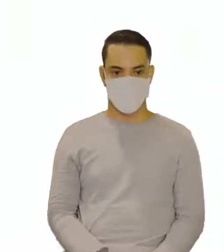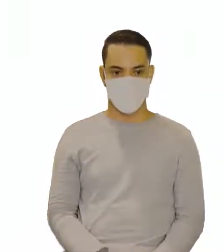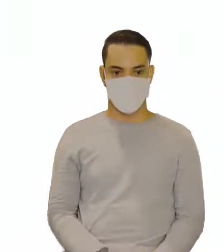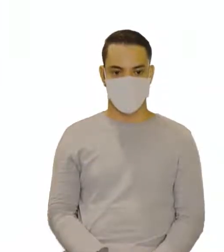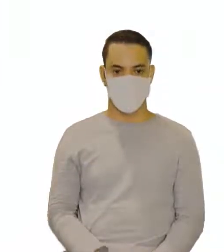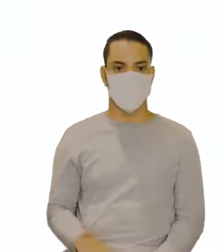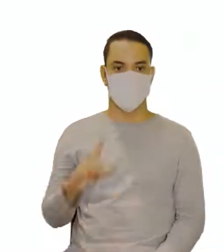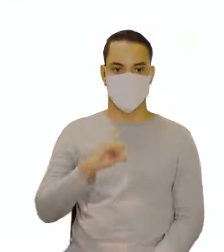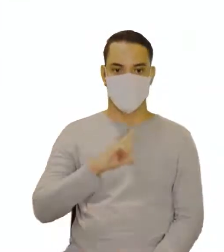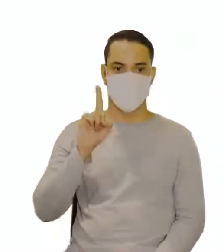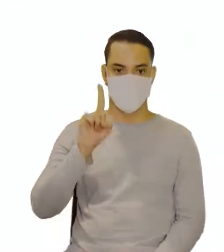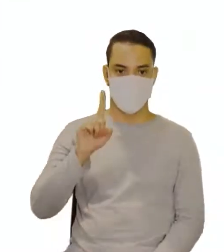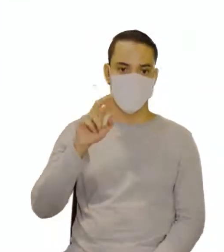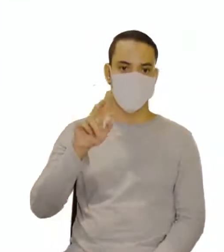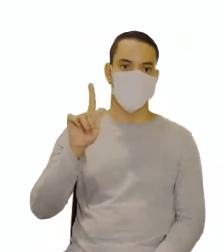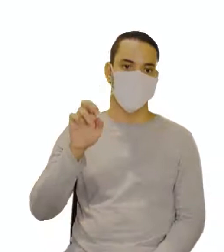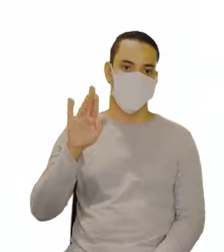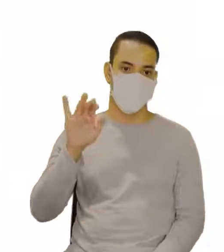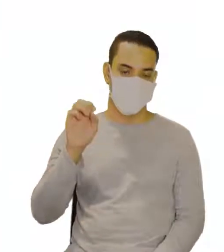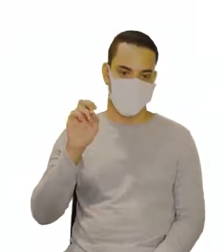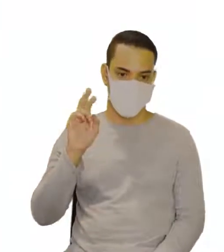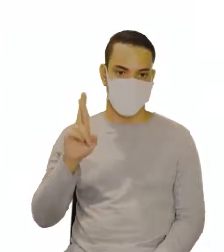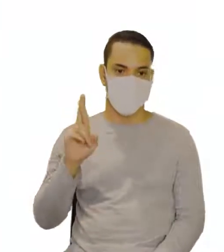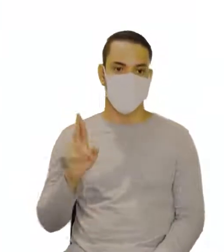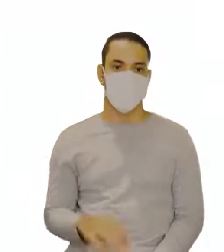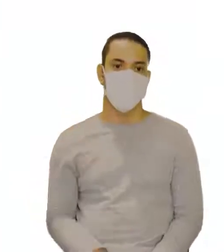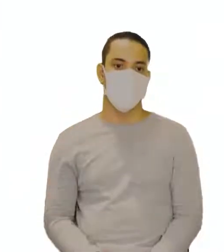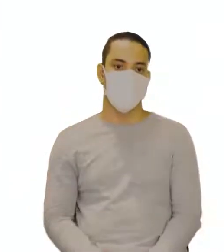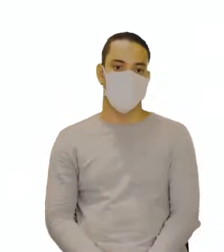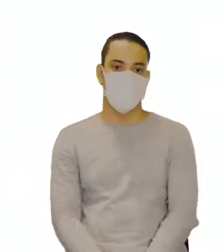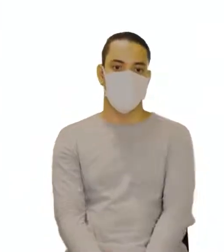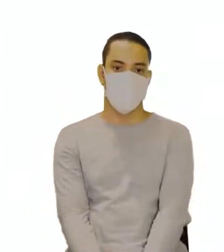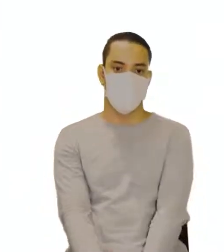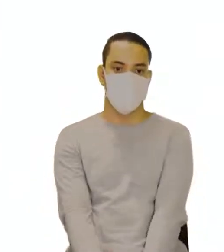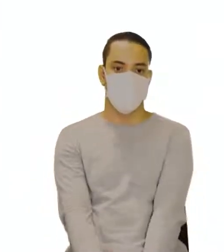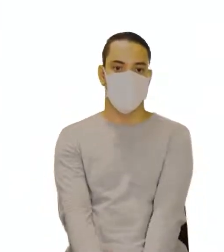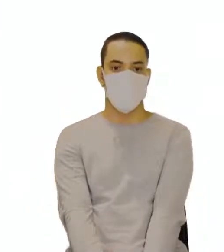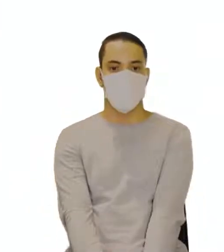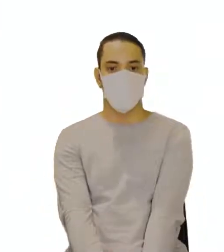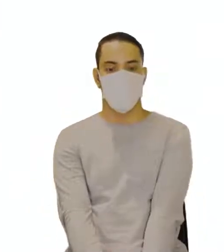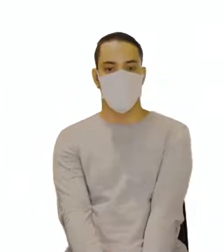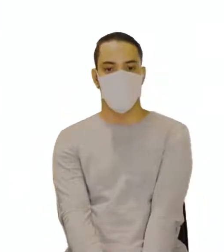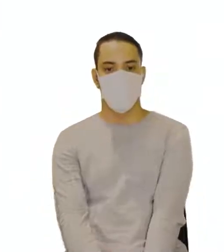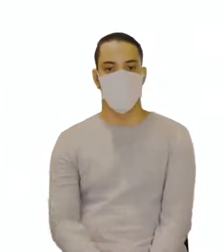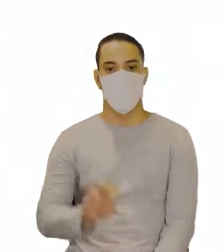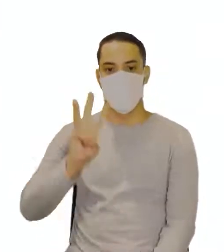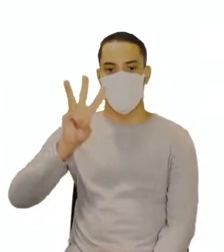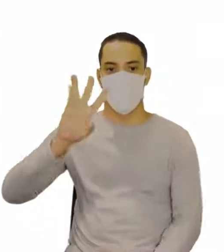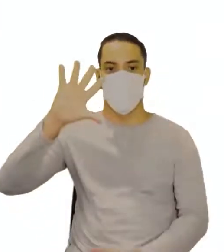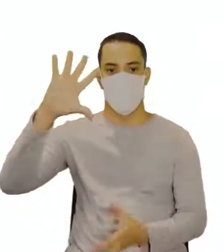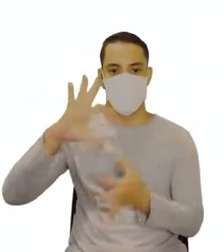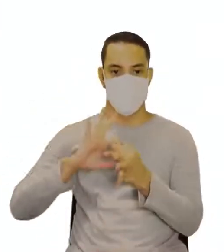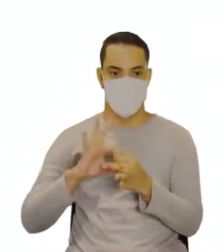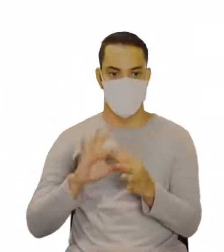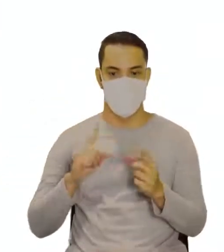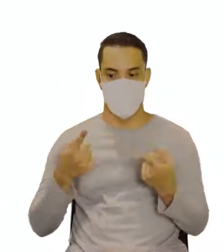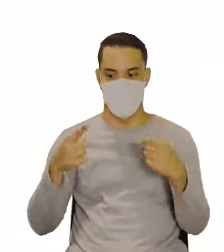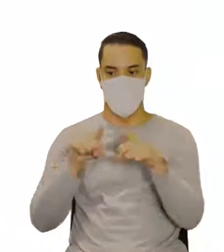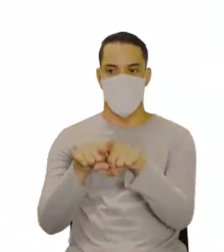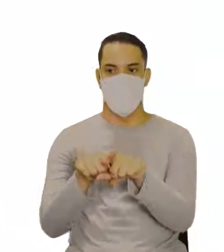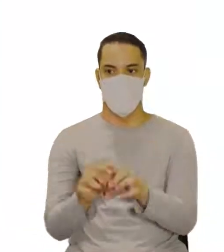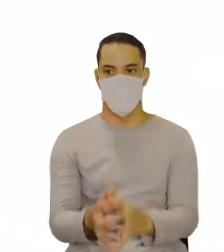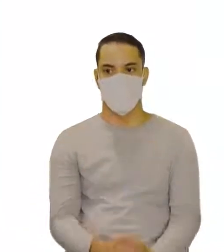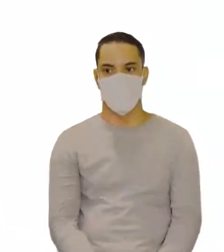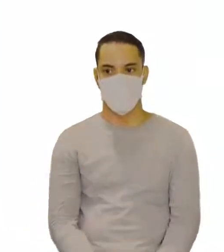um gerador, 2 e 3 associados em paralelo.